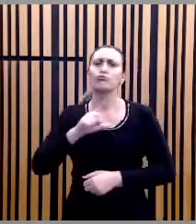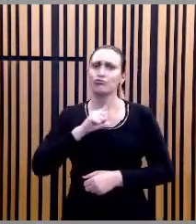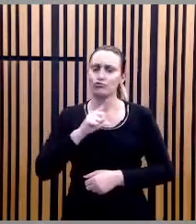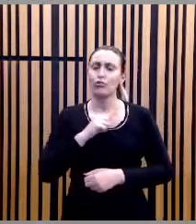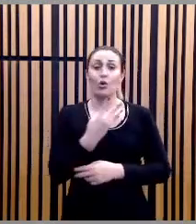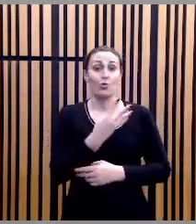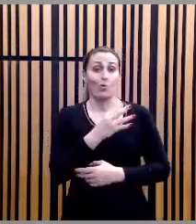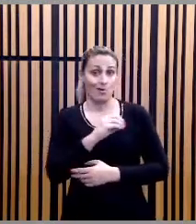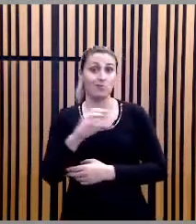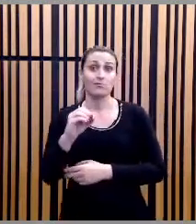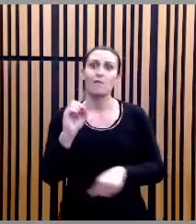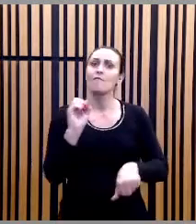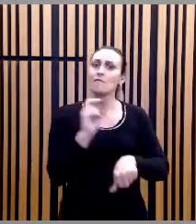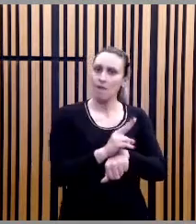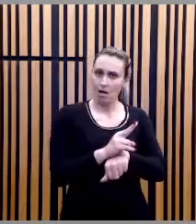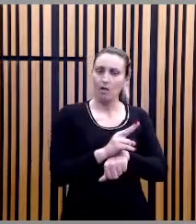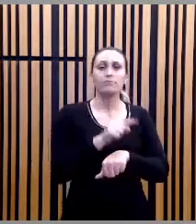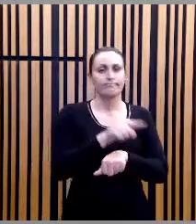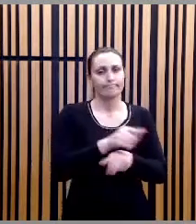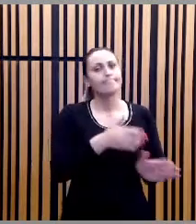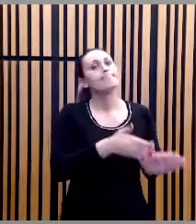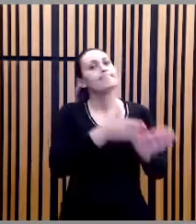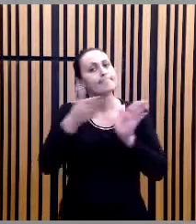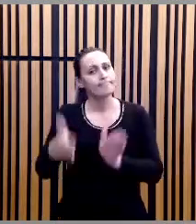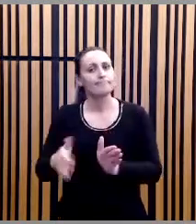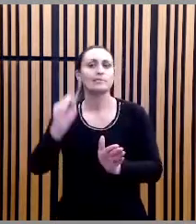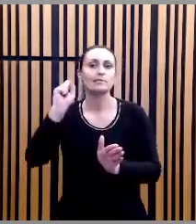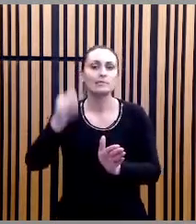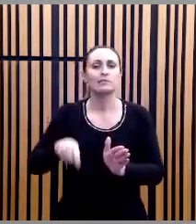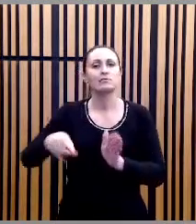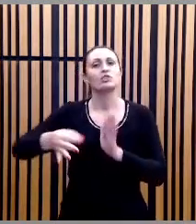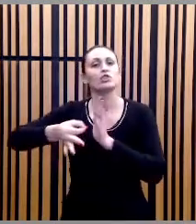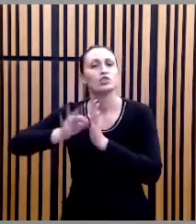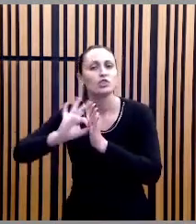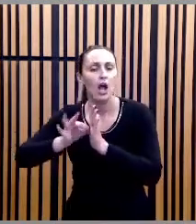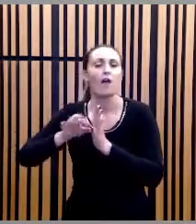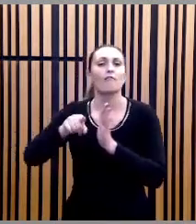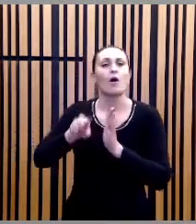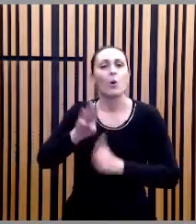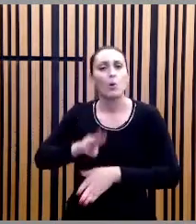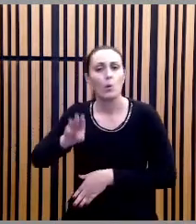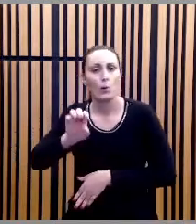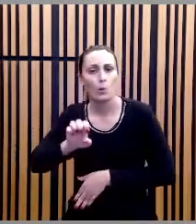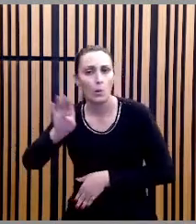grande parte delas aí sim, para a parte de desenvolvedor Java, web,